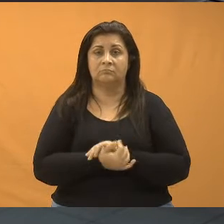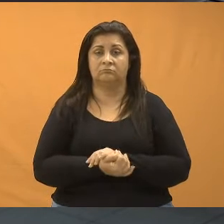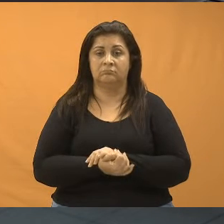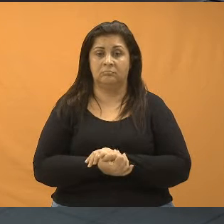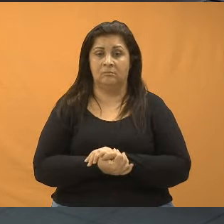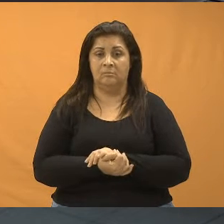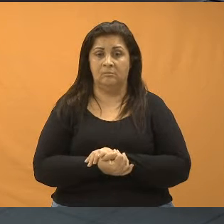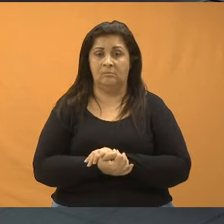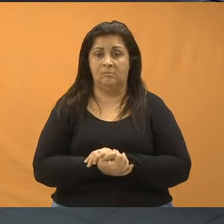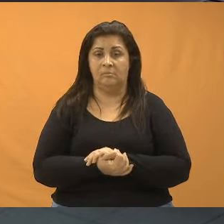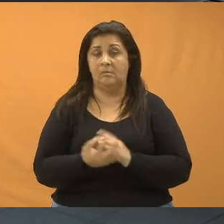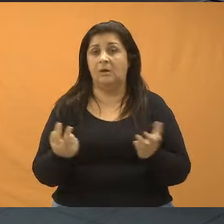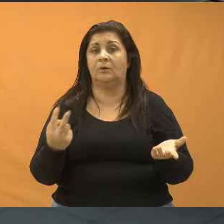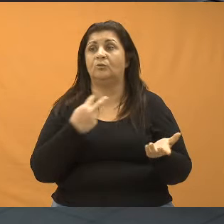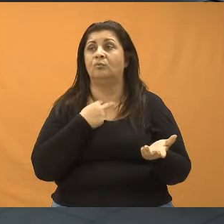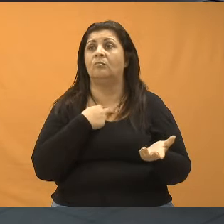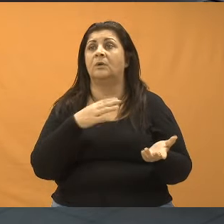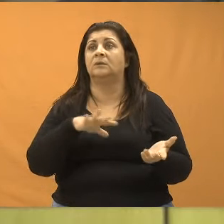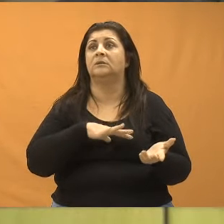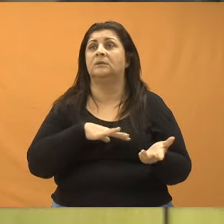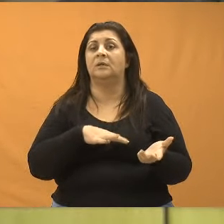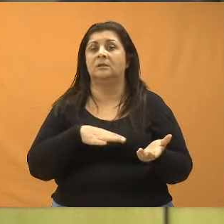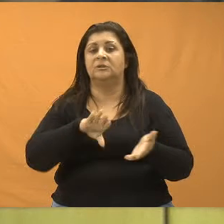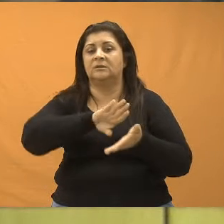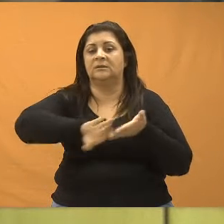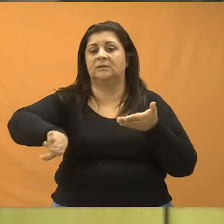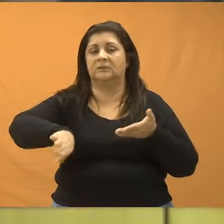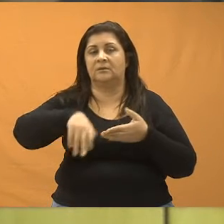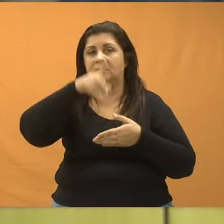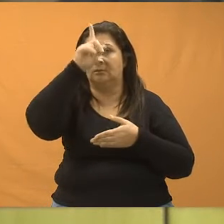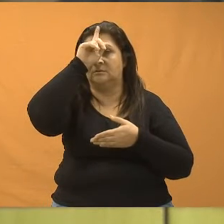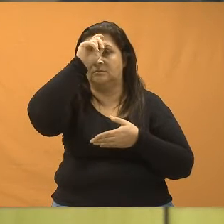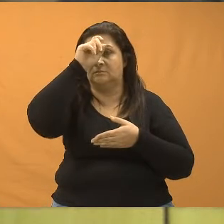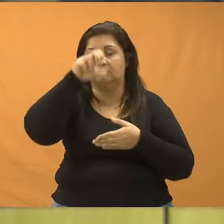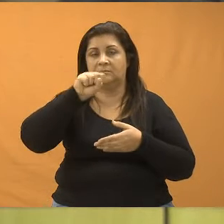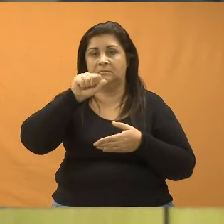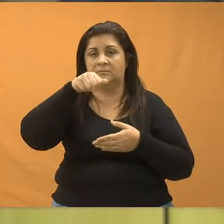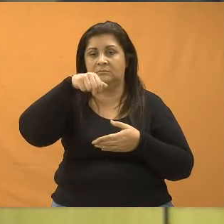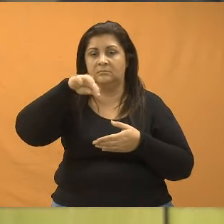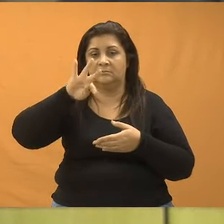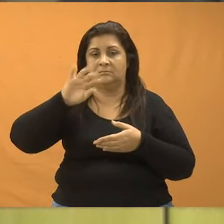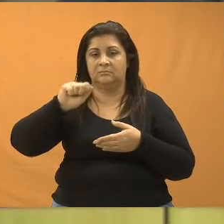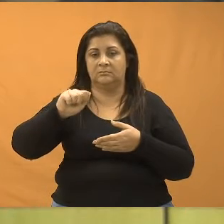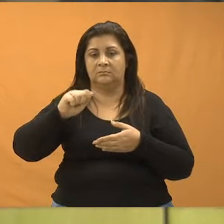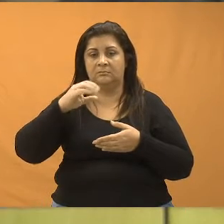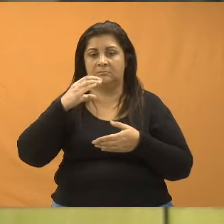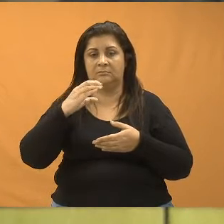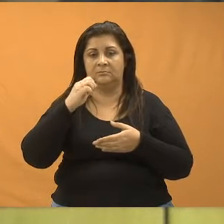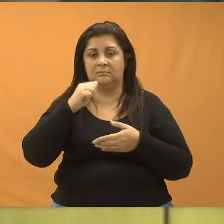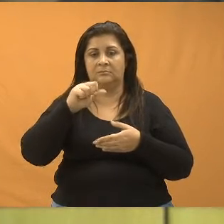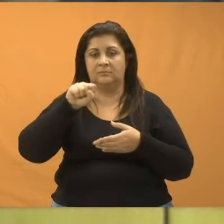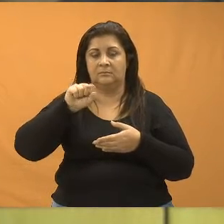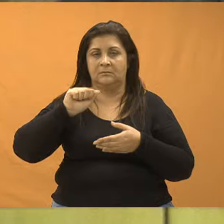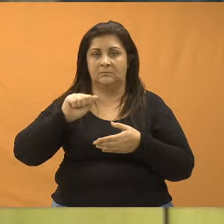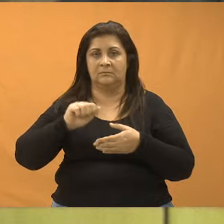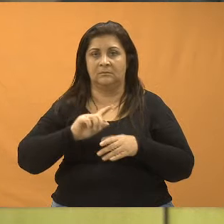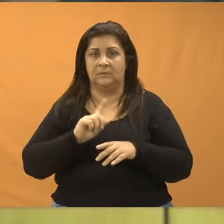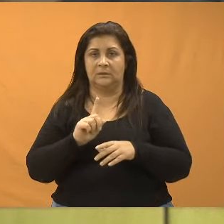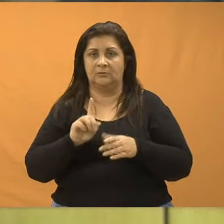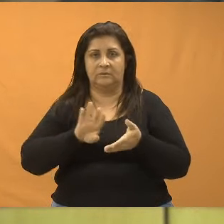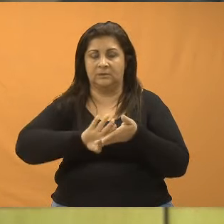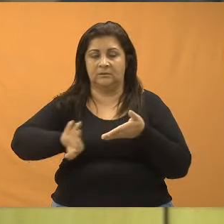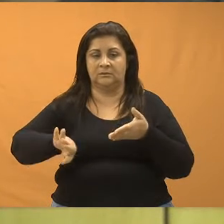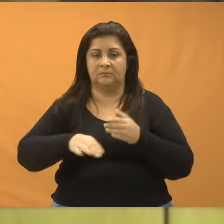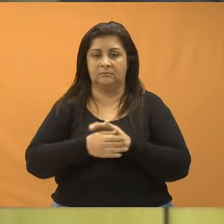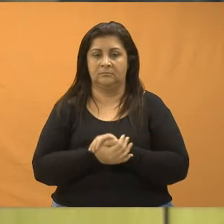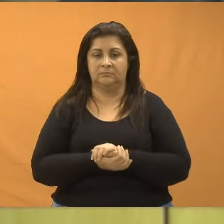E aí não é possível o município também sair da Santa Casa, né? Porque... Não, mas em nenhum momento o município está pensando em sair da Santa Casa,